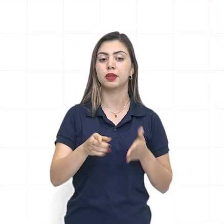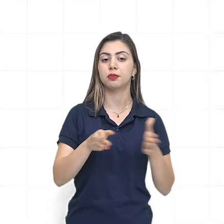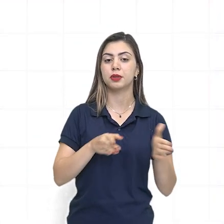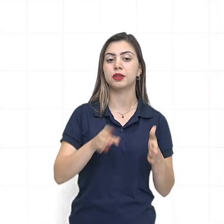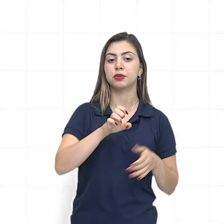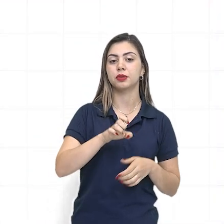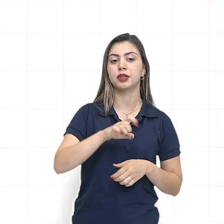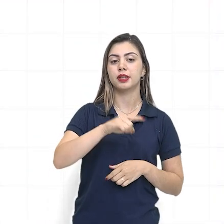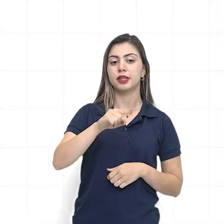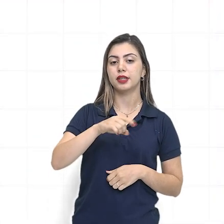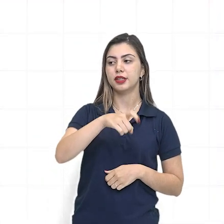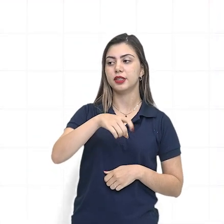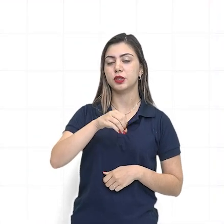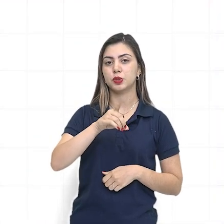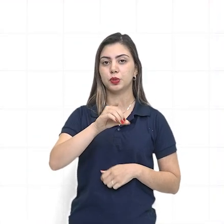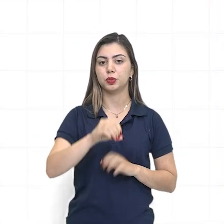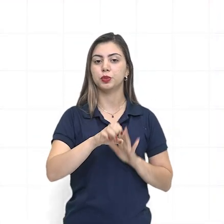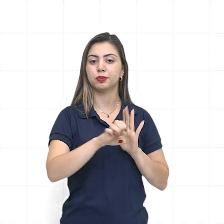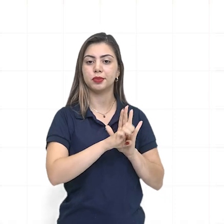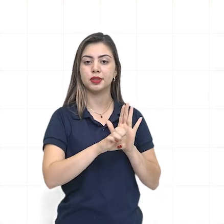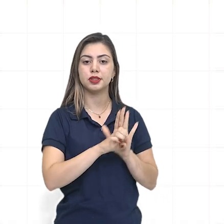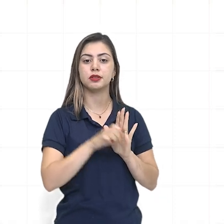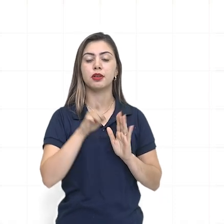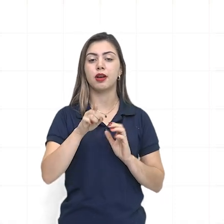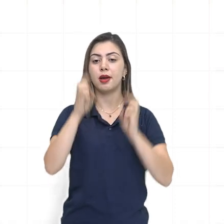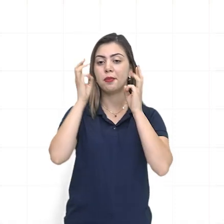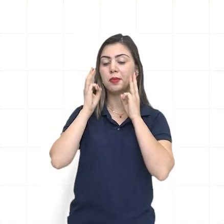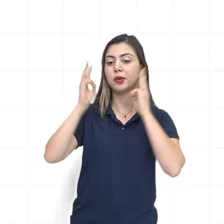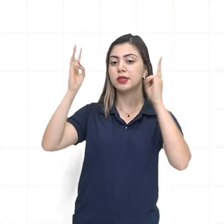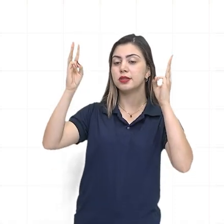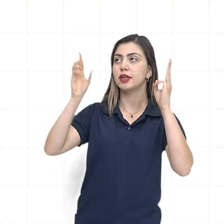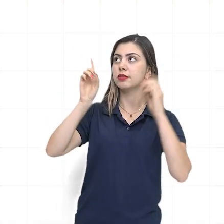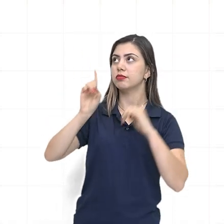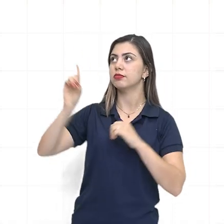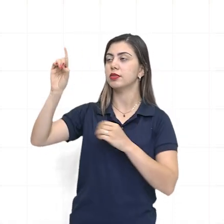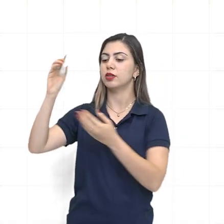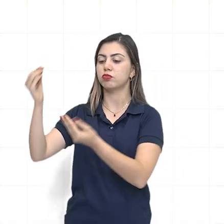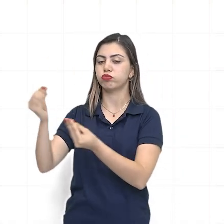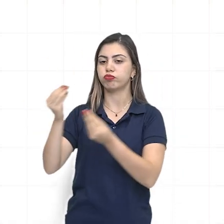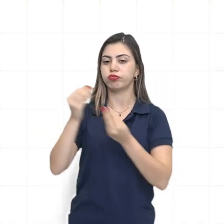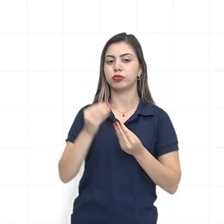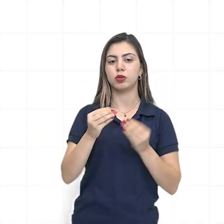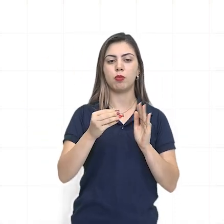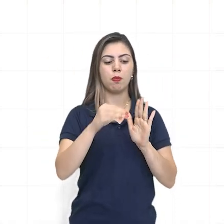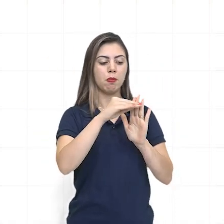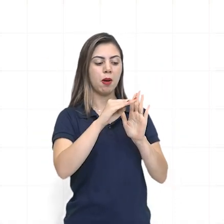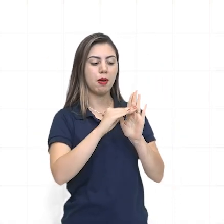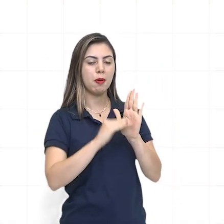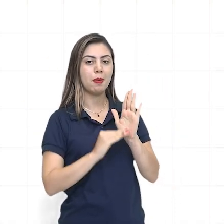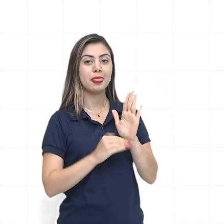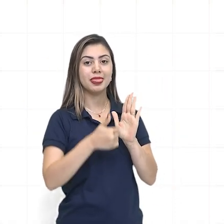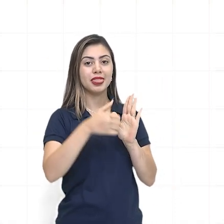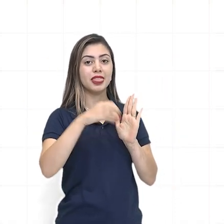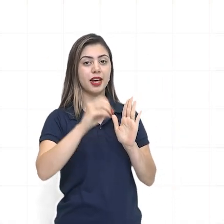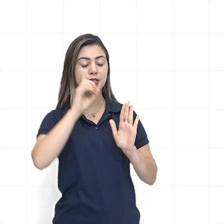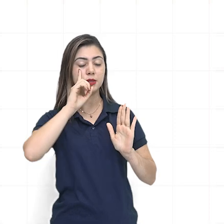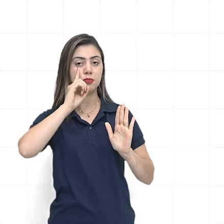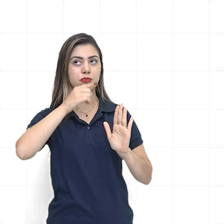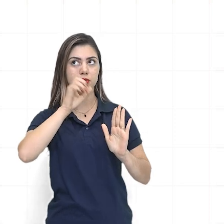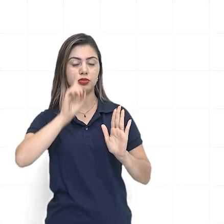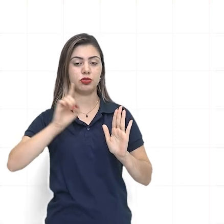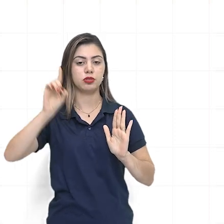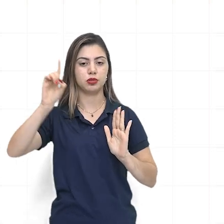Êxodo, Moisés teria recebido as tábuas da lei de Deus, que continham os 10 mandamentos.